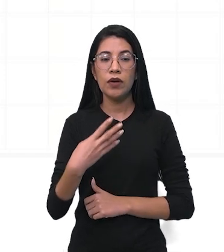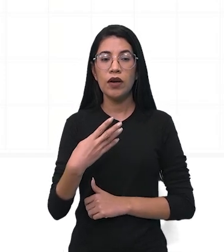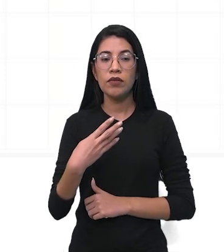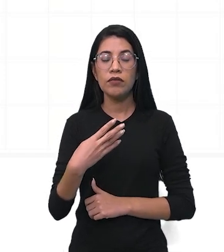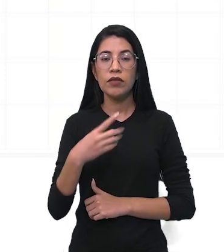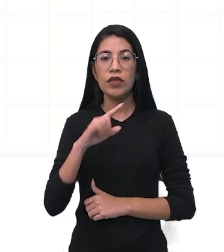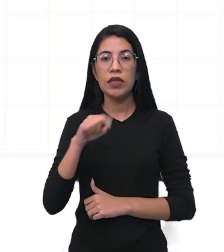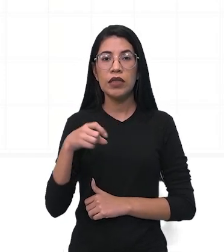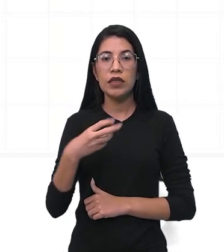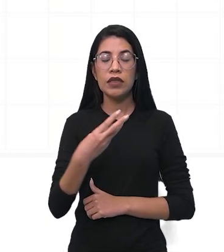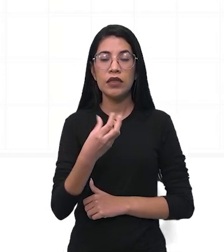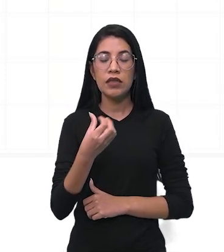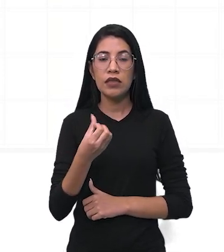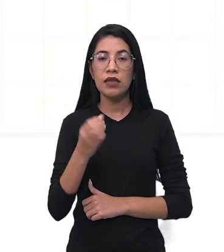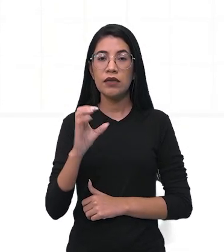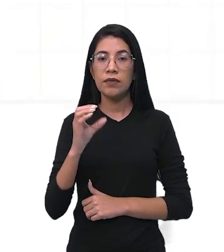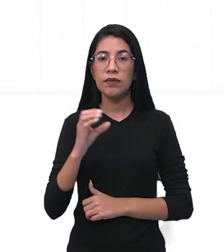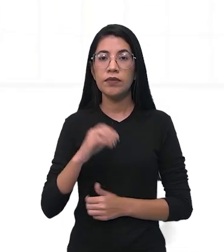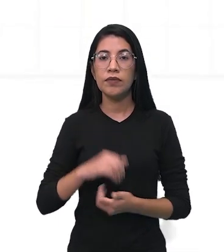24,36. Esses R$